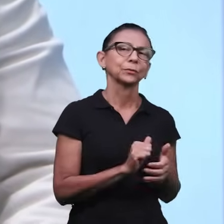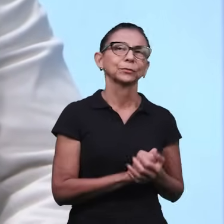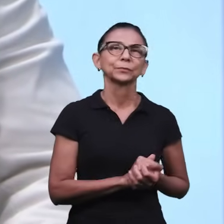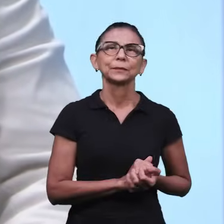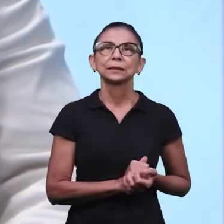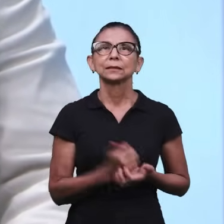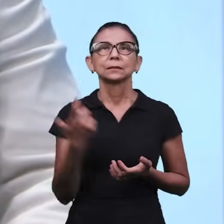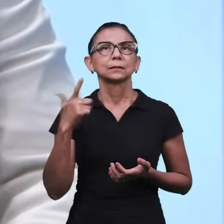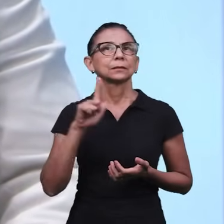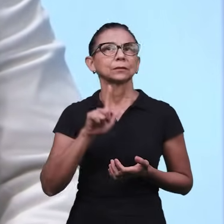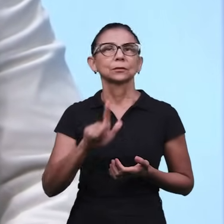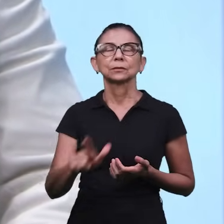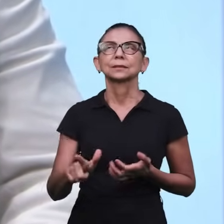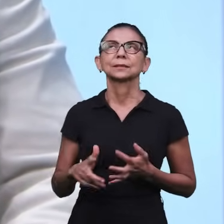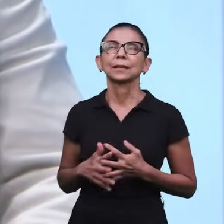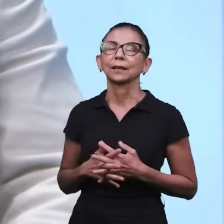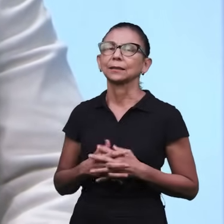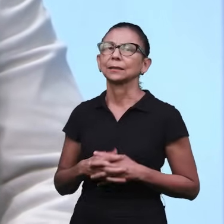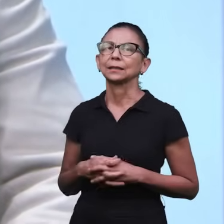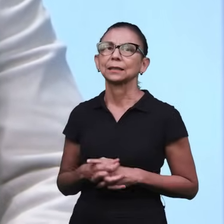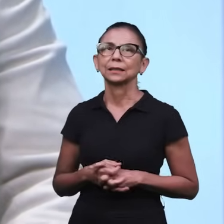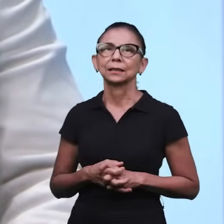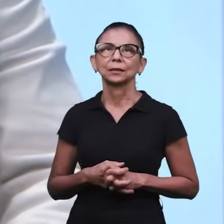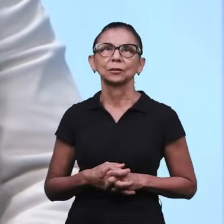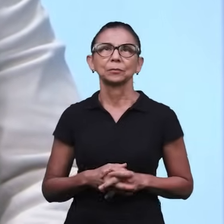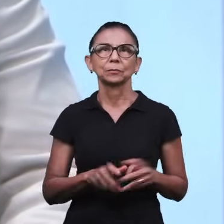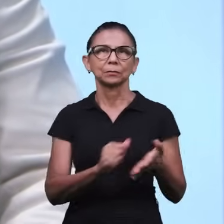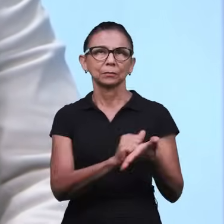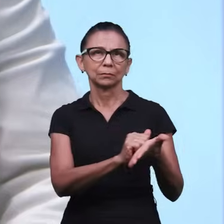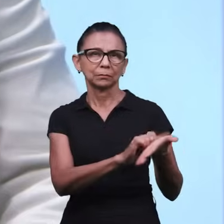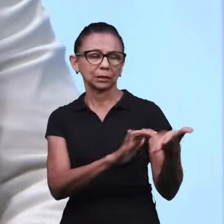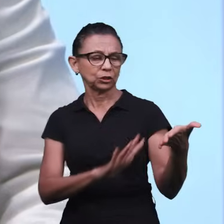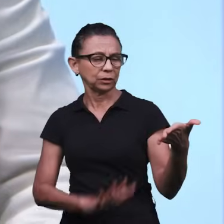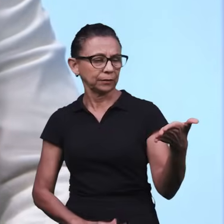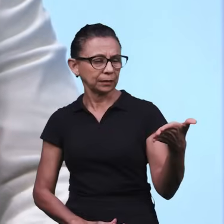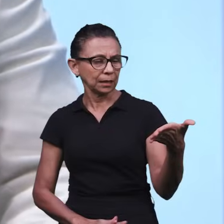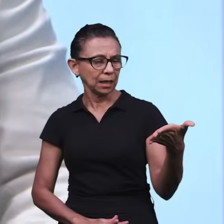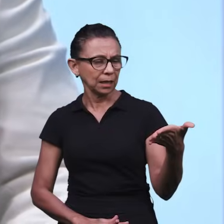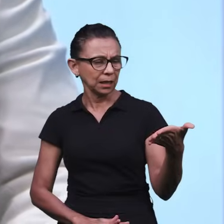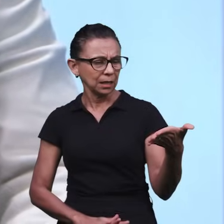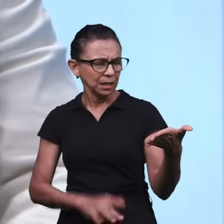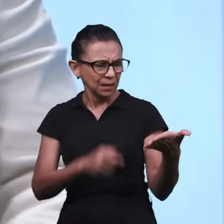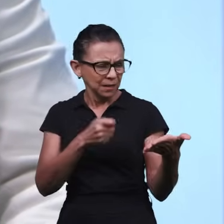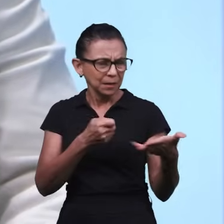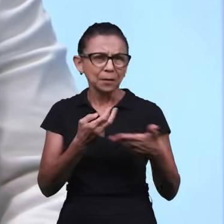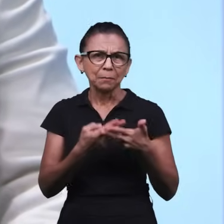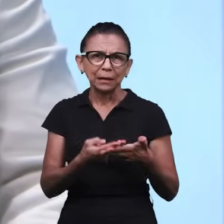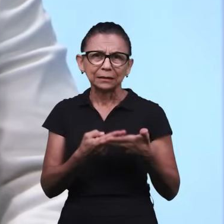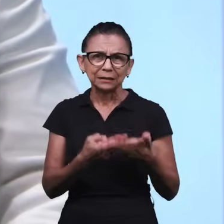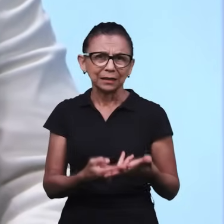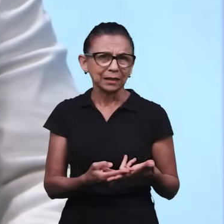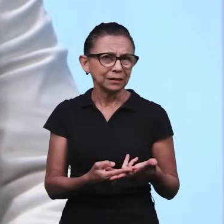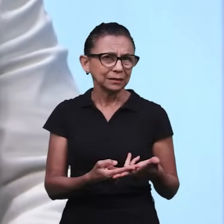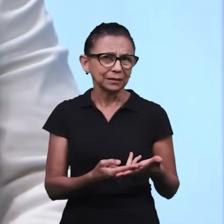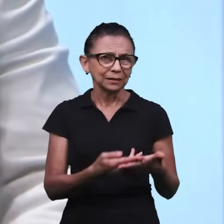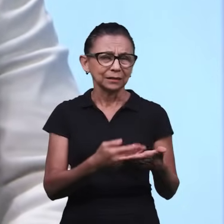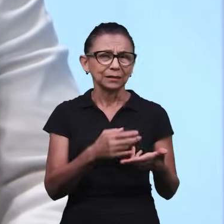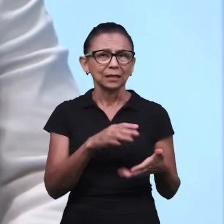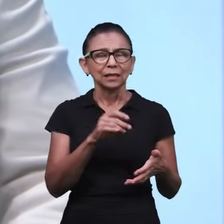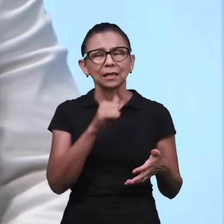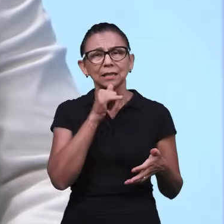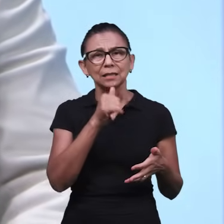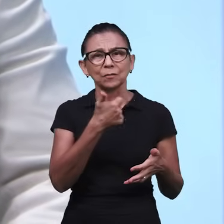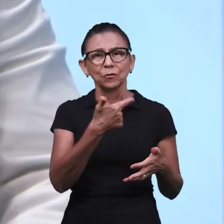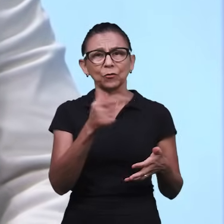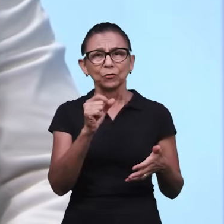não consegue chegar lá e pegar uma atividade assim, uma revisão de prova que tenha 20 perguntas e responder as 20 de